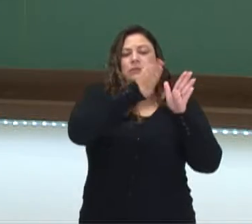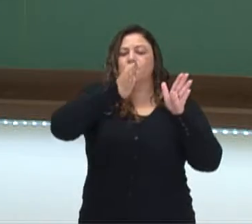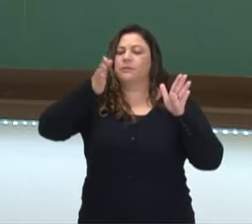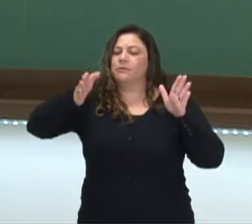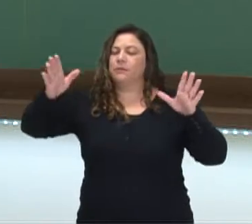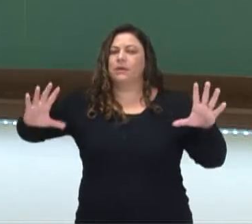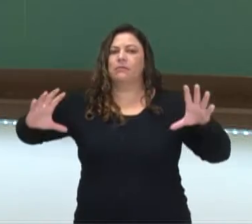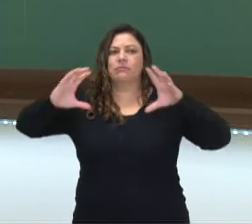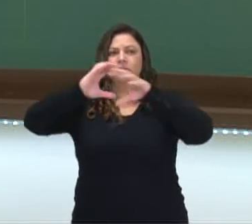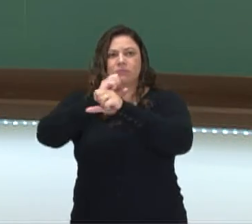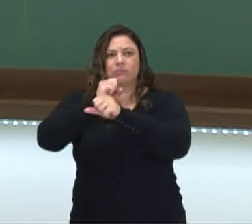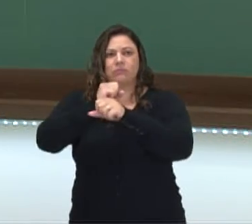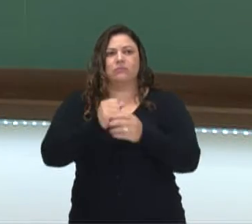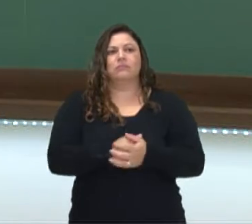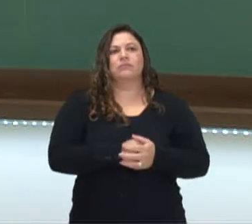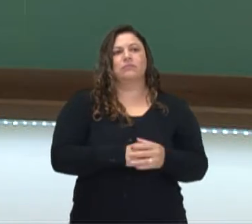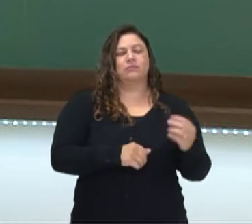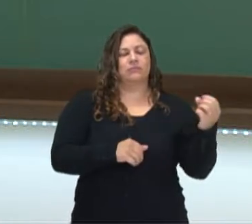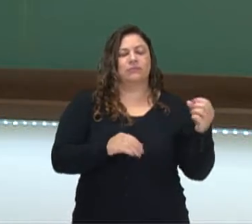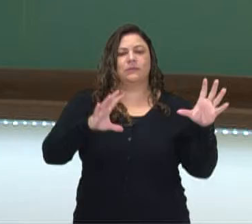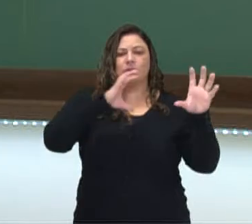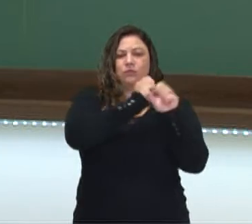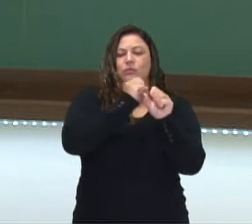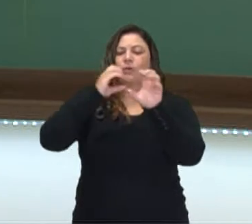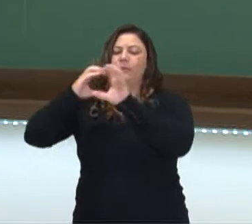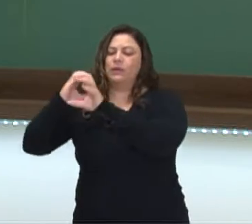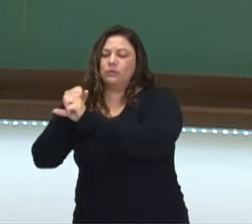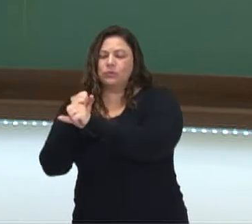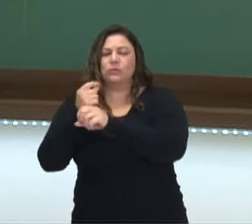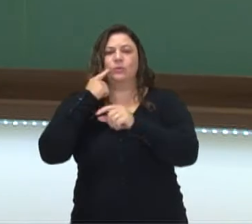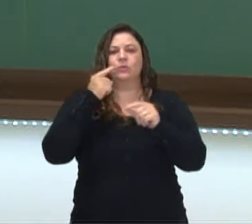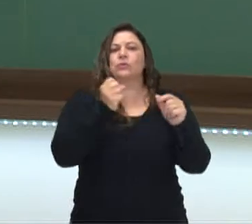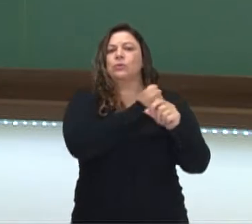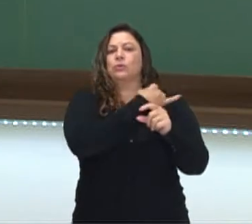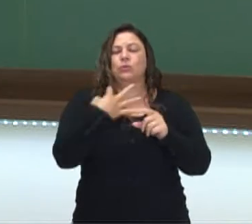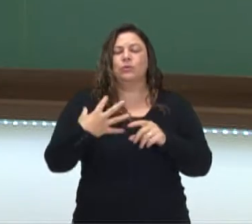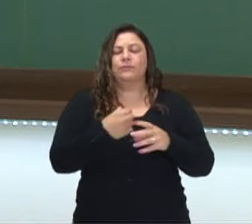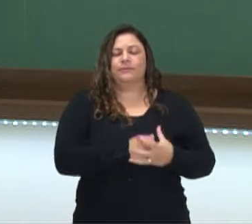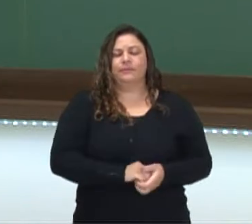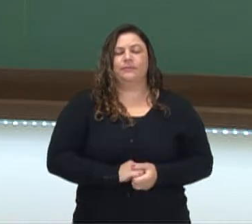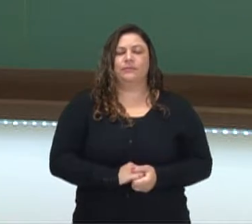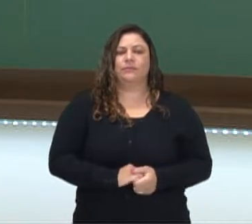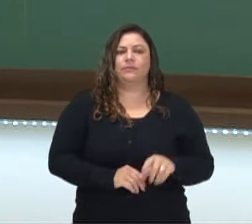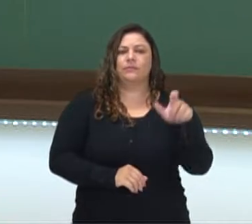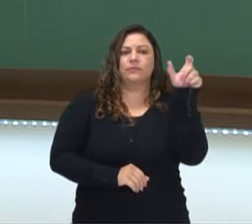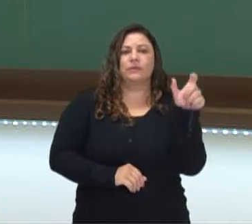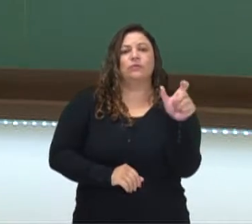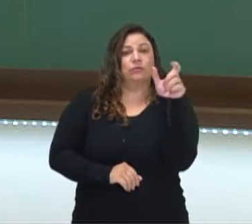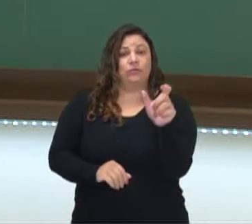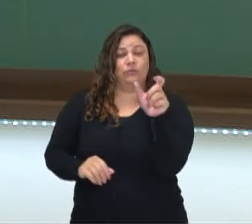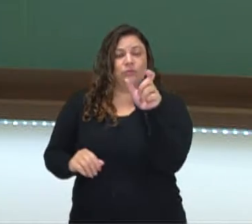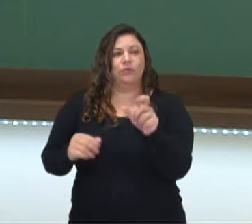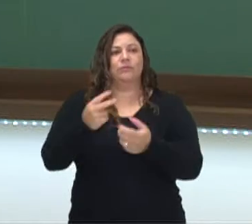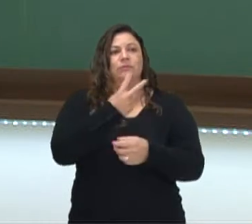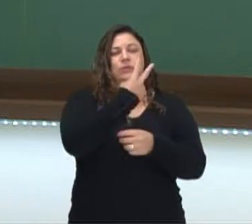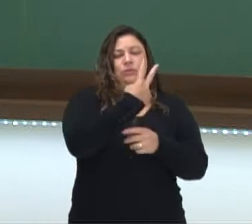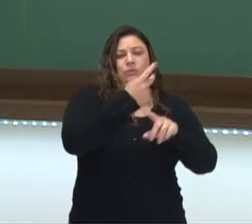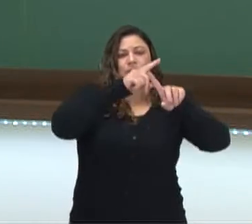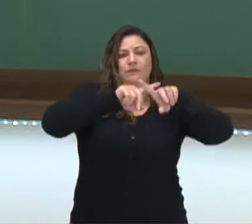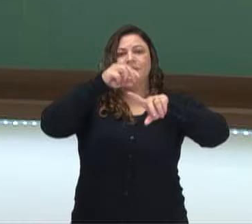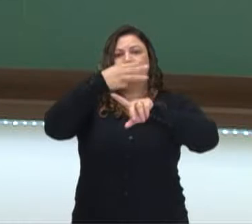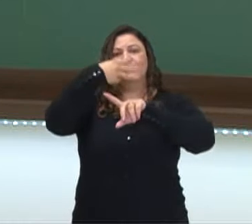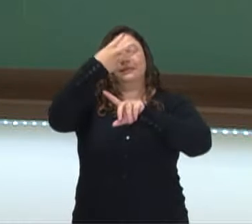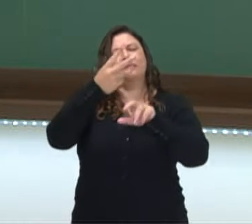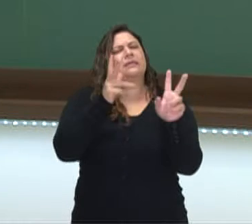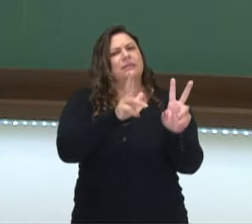ter? O 2 repetido 4 vezes e o 3 repetido 4 vezes. Então, 2 vezes 3 elevado à quarta é a